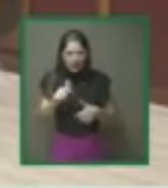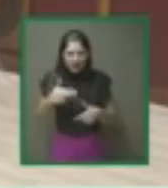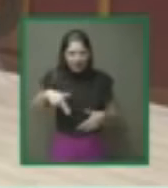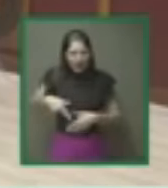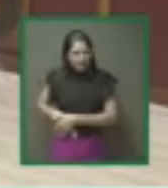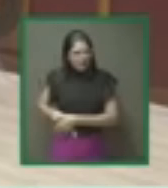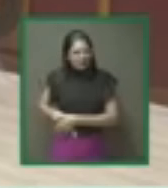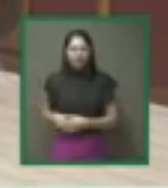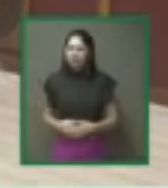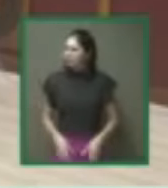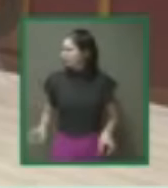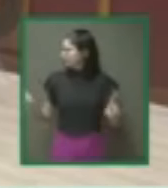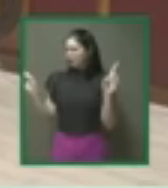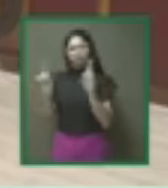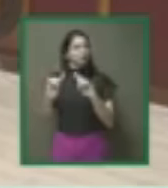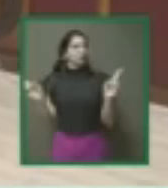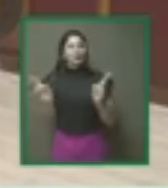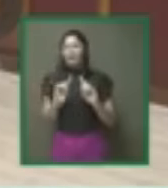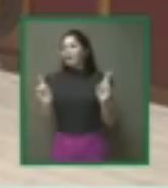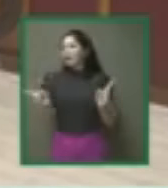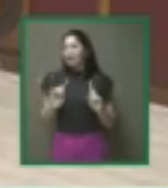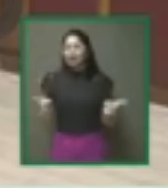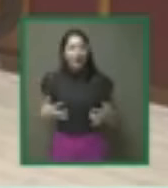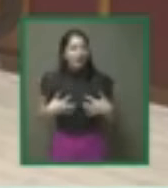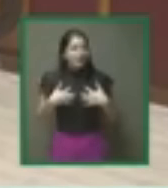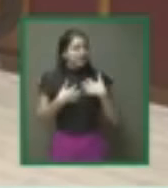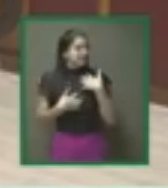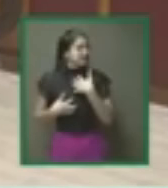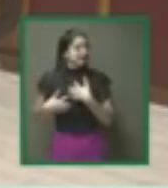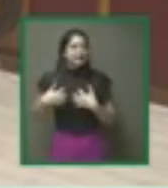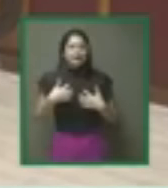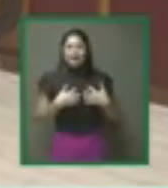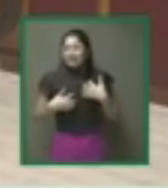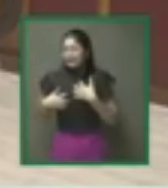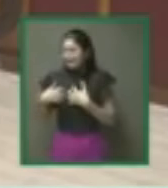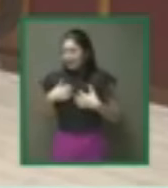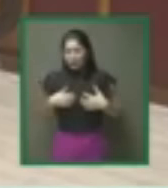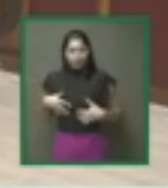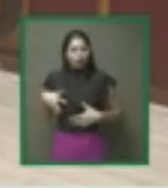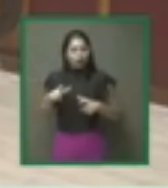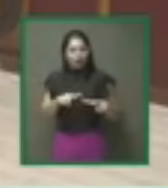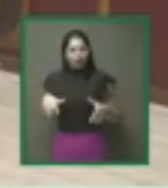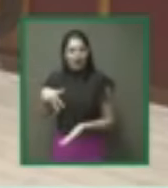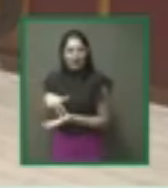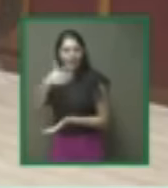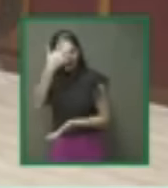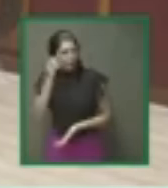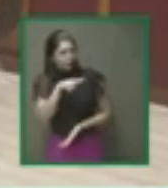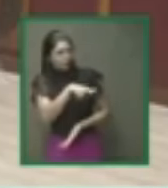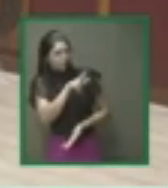arma? Não, doutor. Eu me sinto desconfortável quando eu estou num ambiente que tem alguém armado. Tá